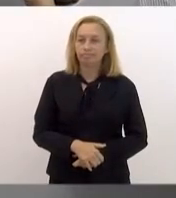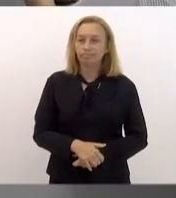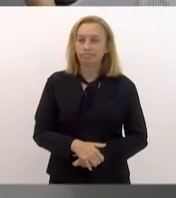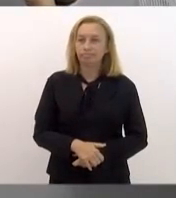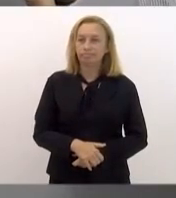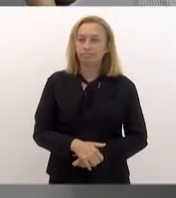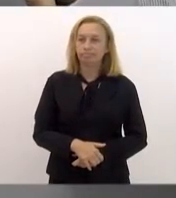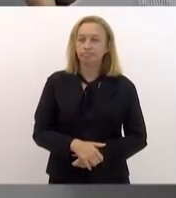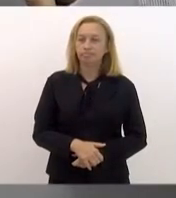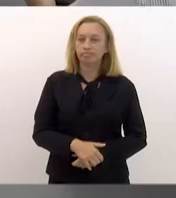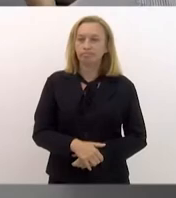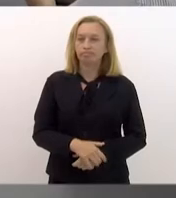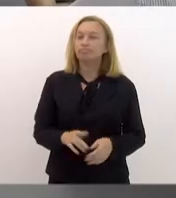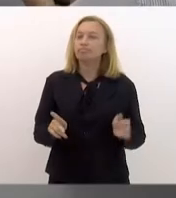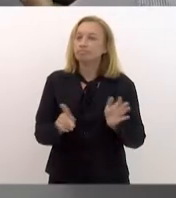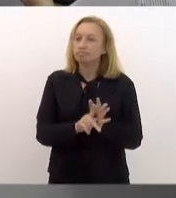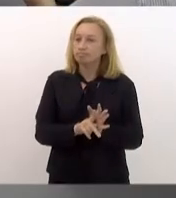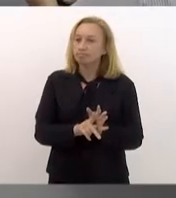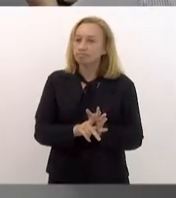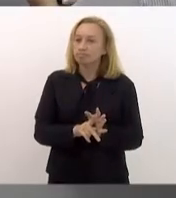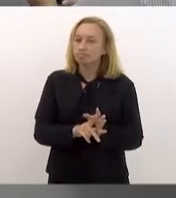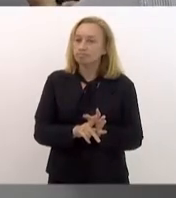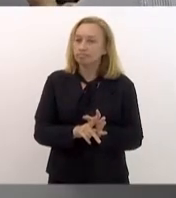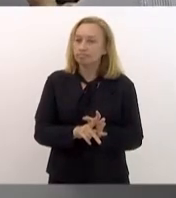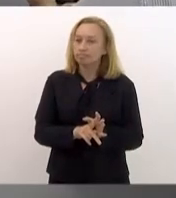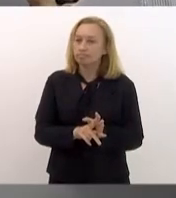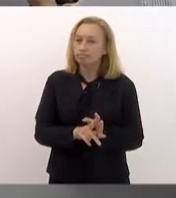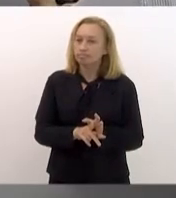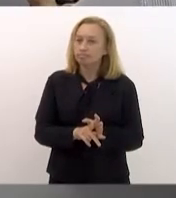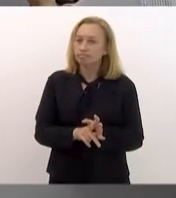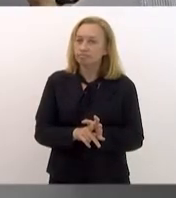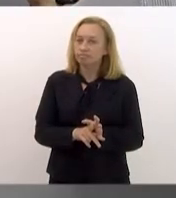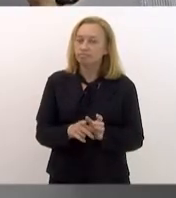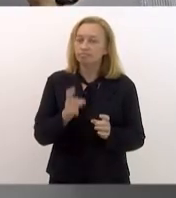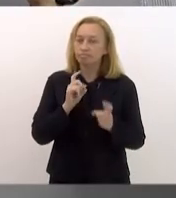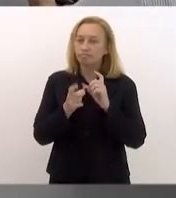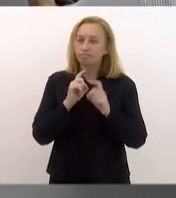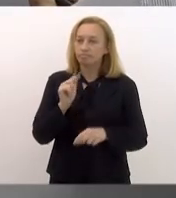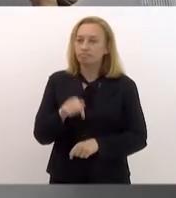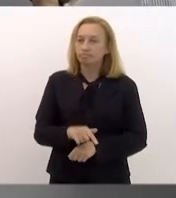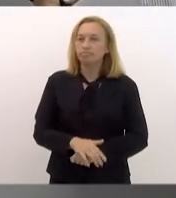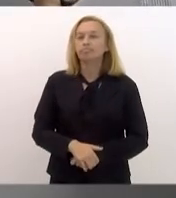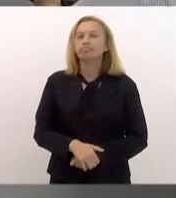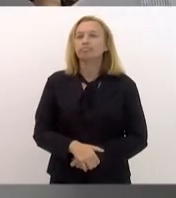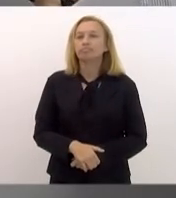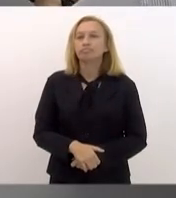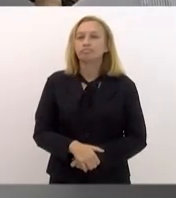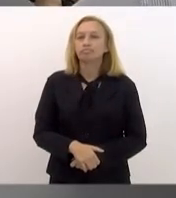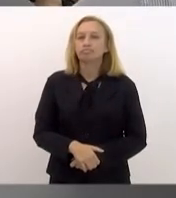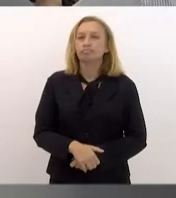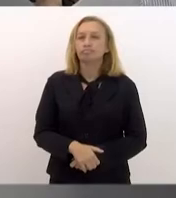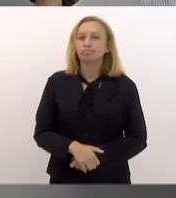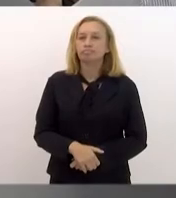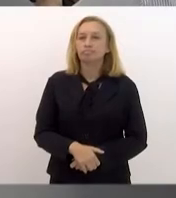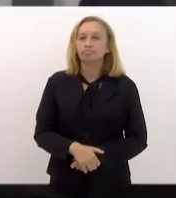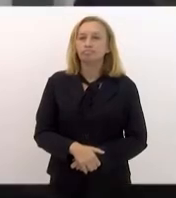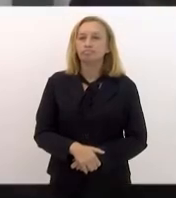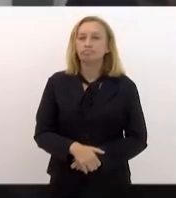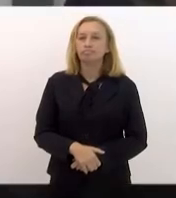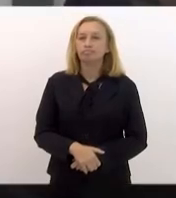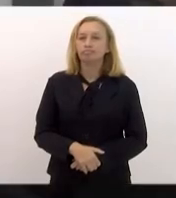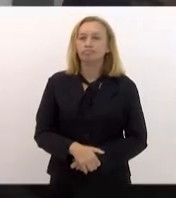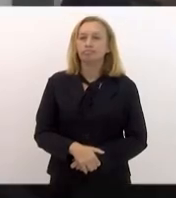a nossa o projeto, a existência do projeto, a nossa discussão aqui. Quer dizer, teve a